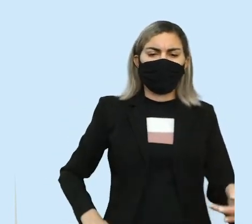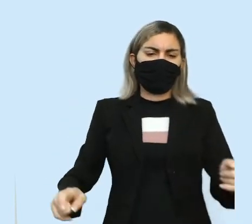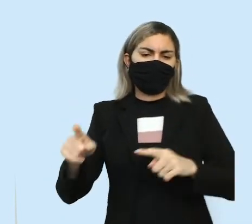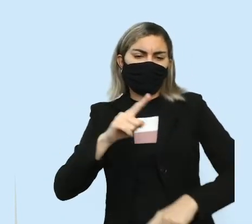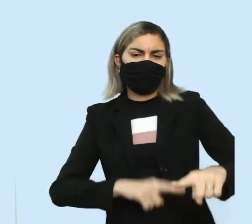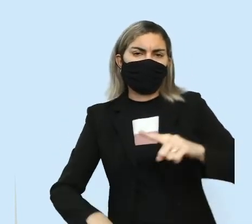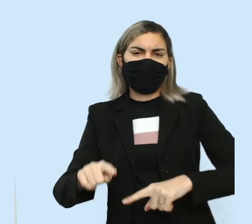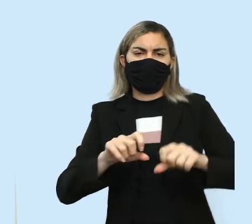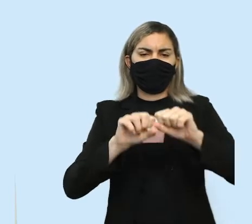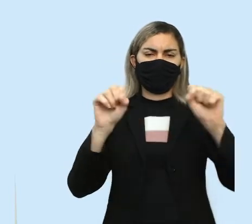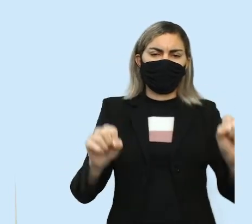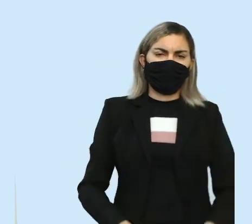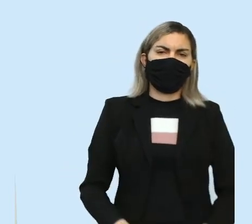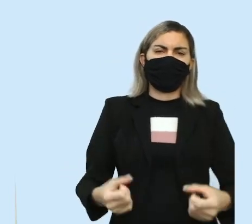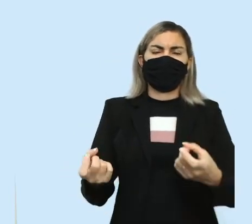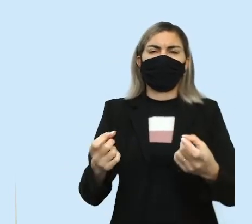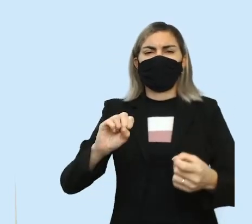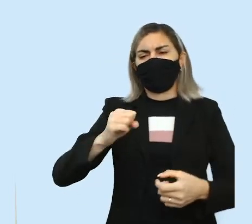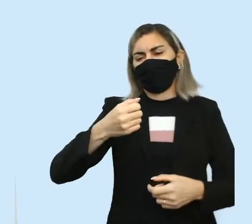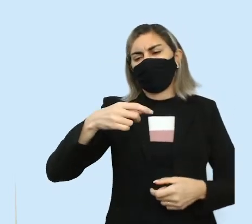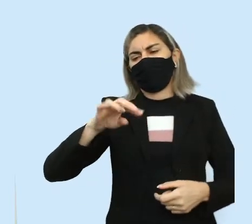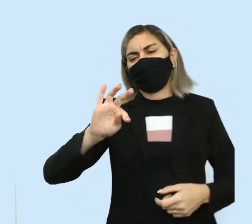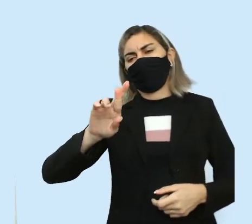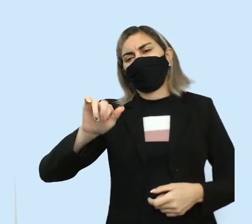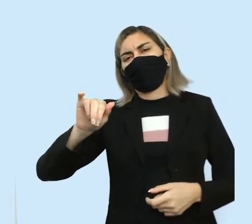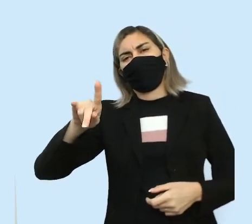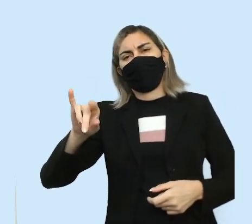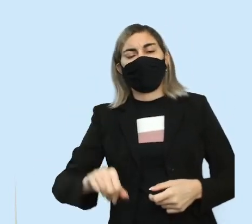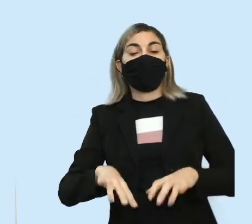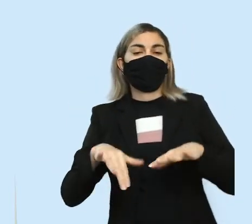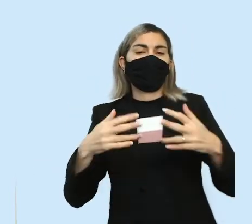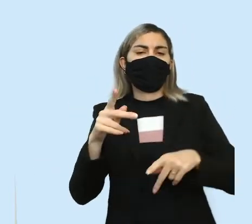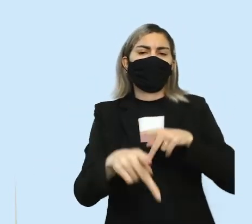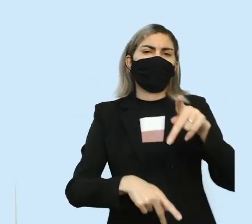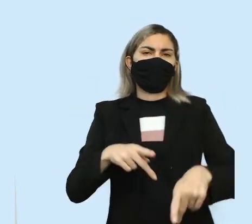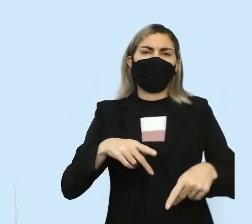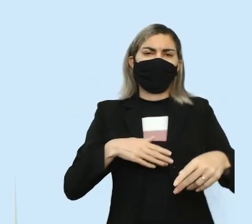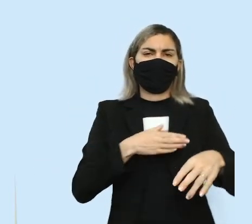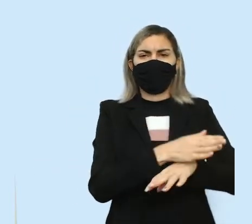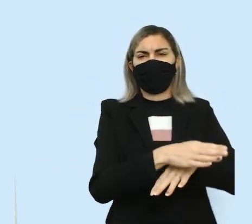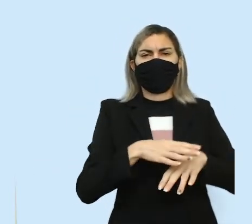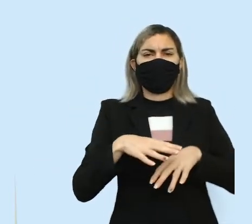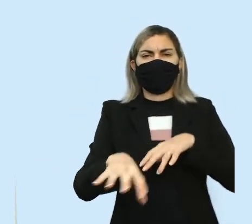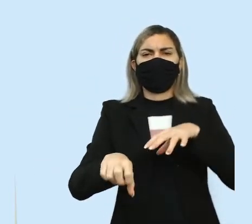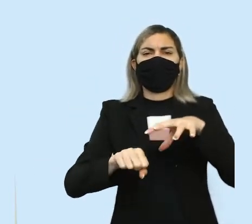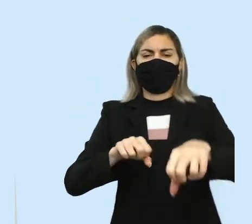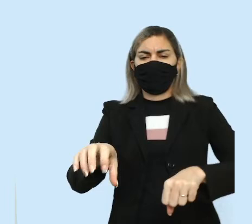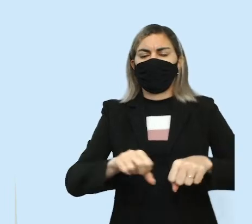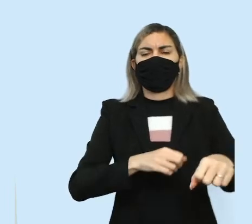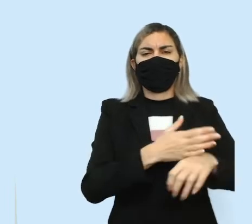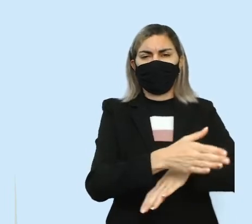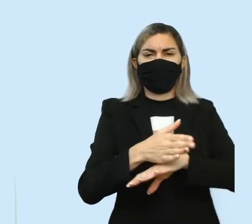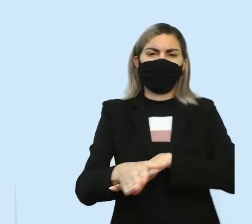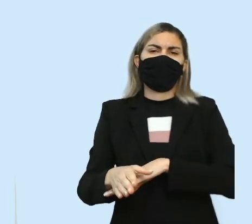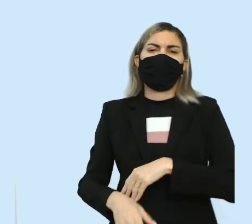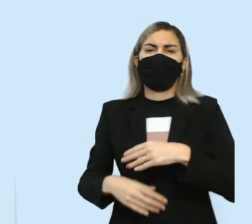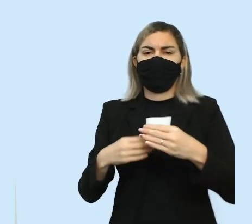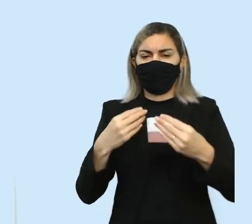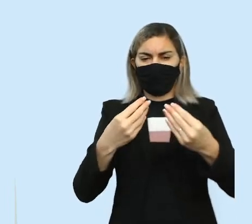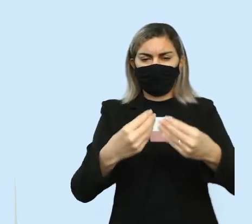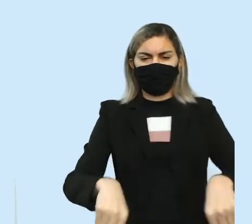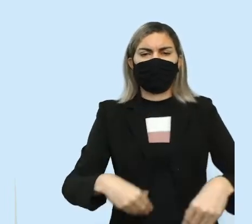pelos sistemas de satrapias ou satápias? Quais são os povos que serão invadidos de seu território, provocando aqui uma